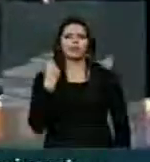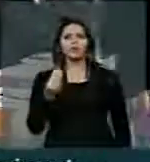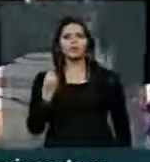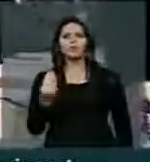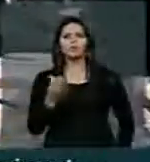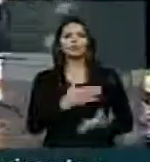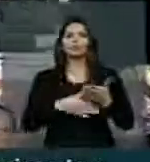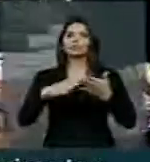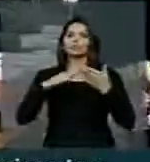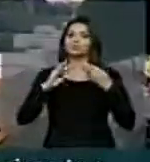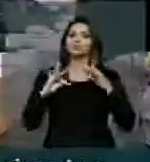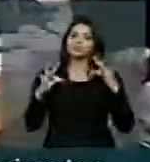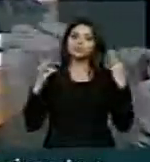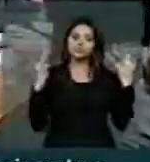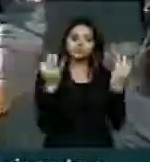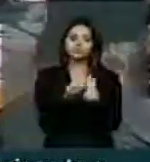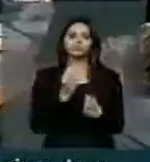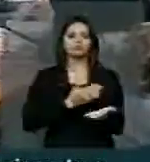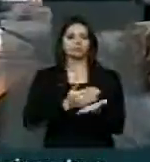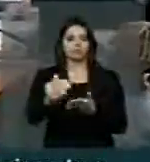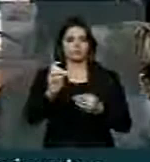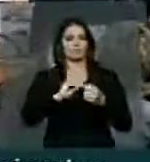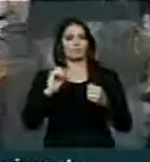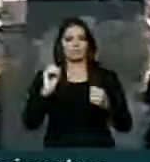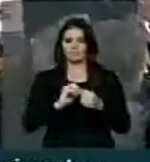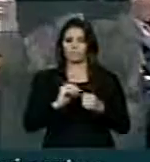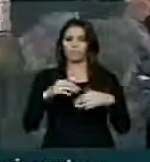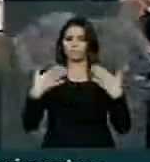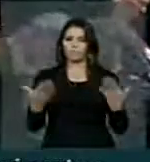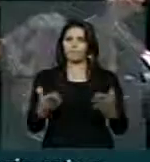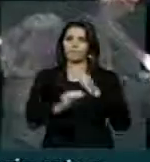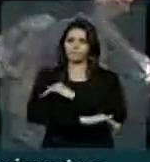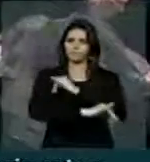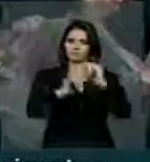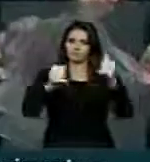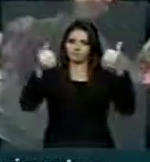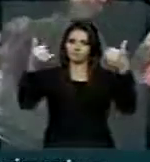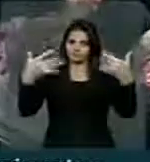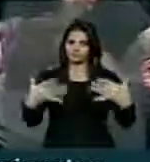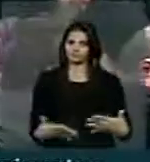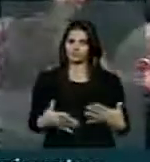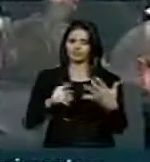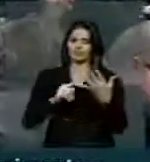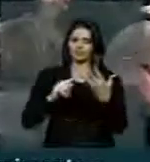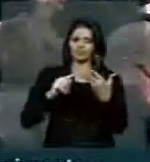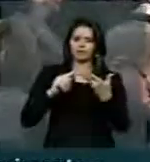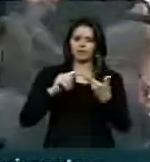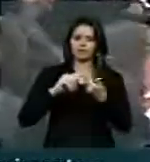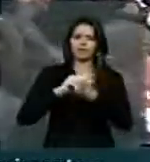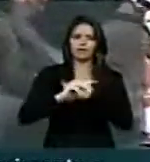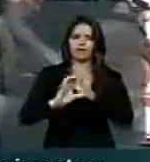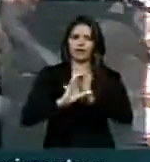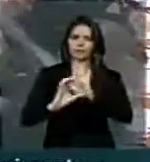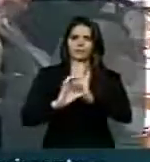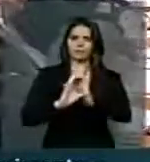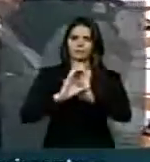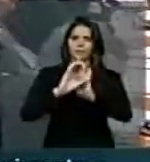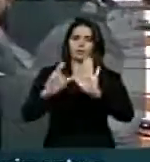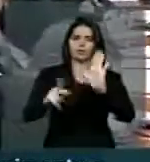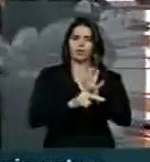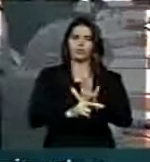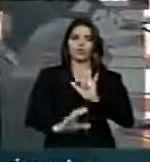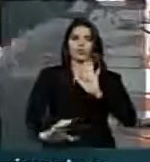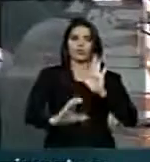Isso tudo já está sendo feito. Então, eu vou dar uma visão, eu peguei os itens, os capítulos do Código Florestal, que